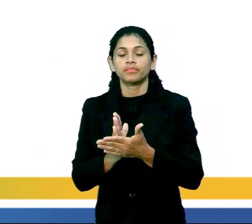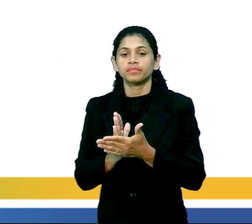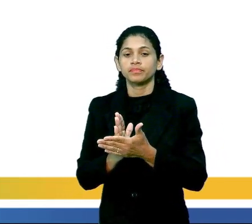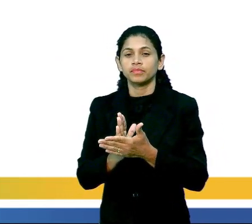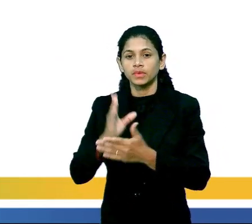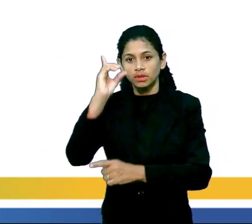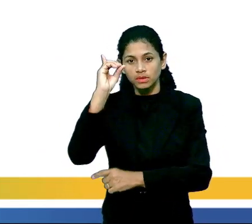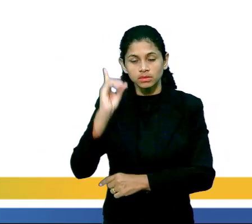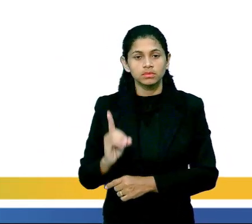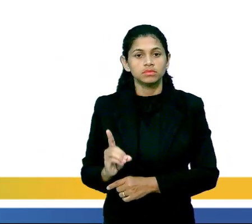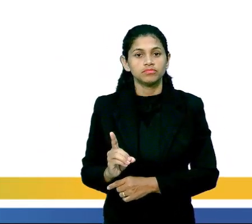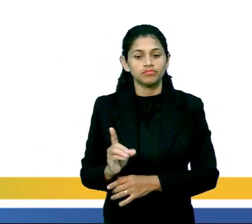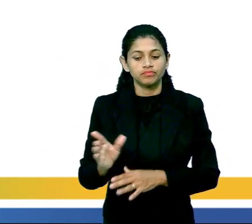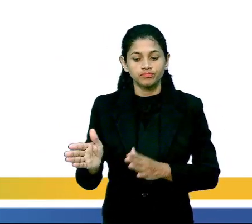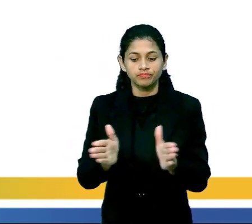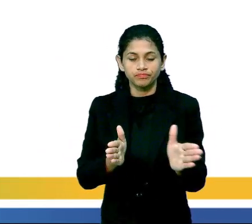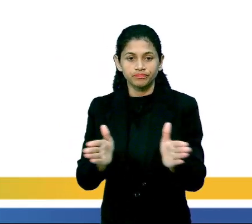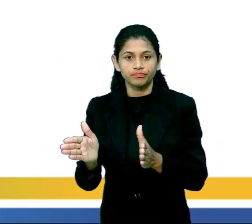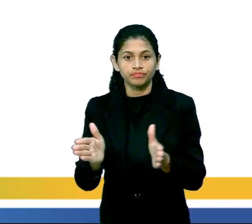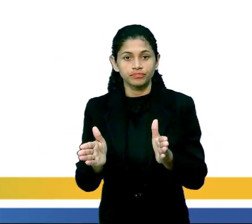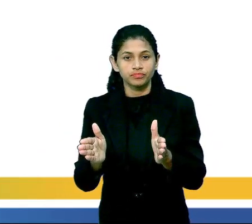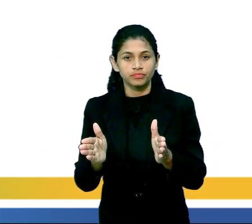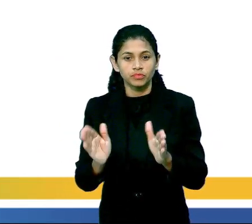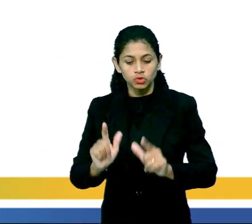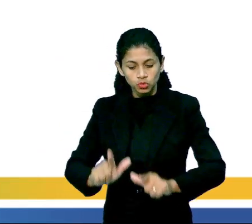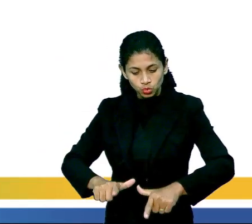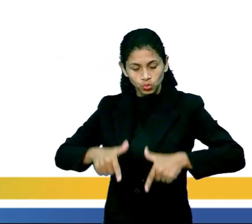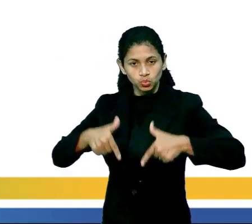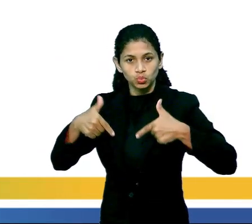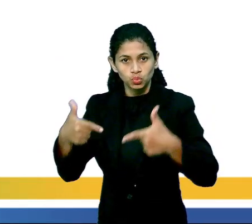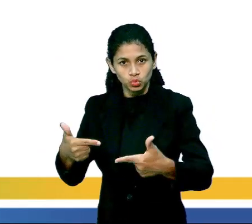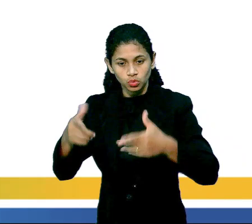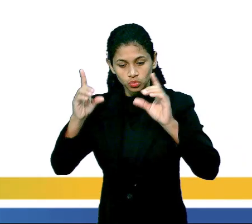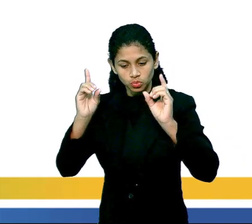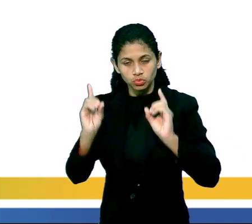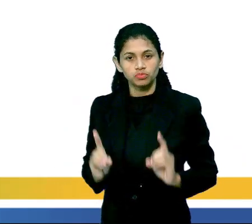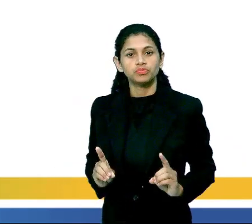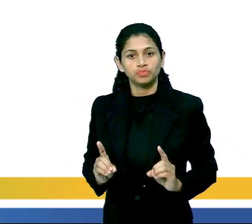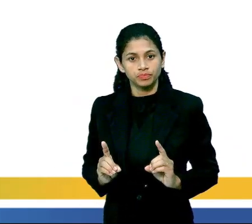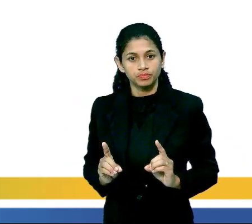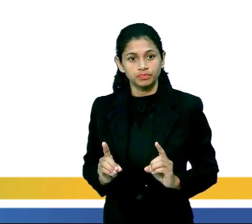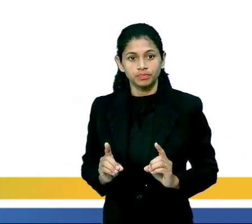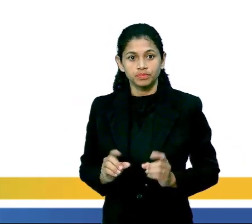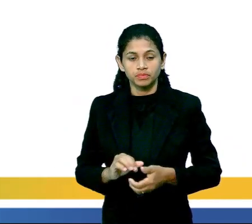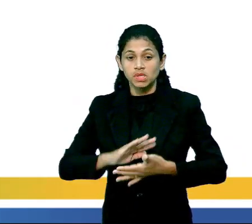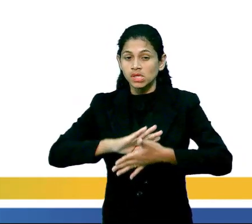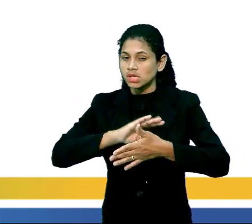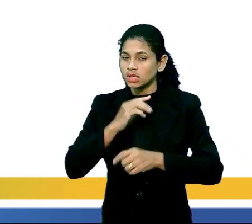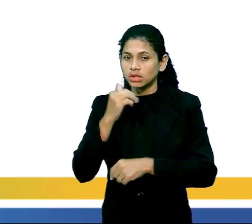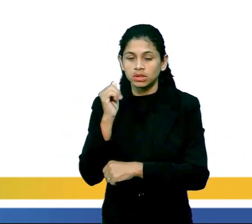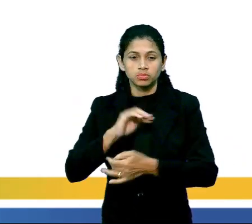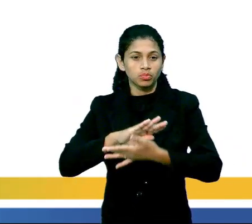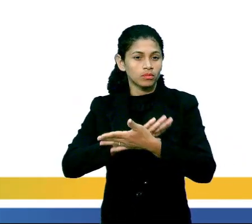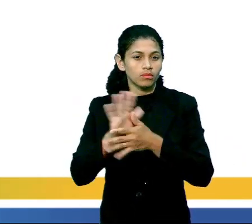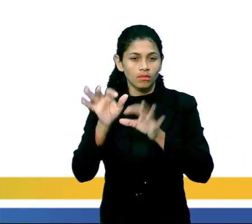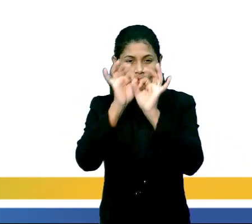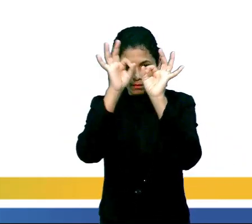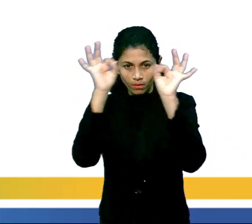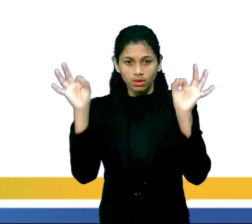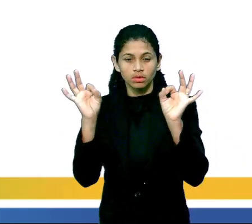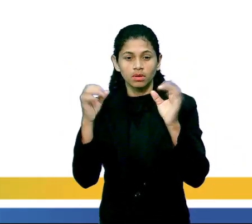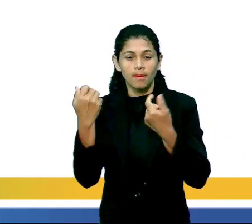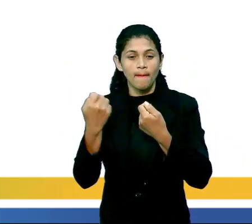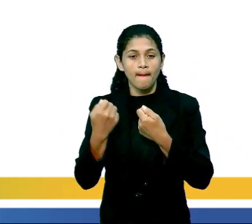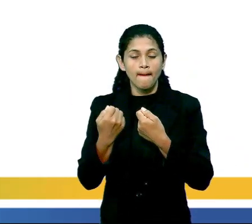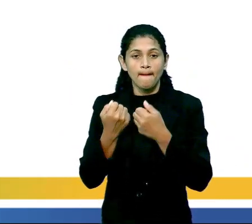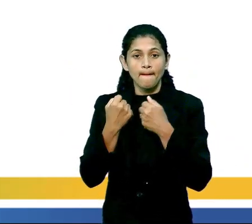algumas diretrizes, que é o lutando por direitos, que a gente pode aqui observar, ó, que ninguém deve ser discriminado por ser menino ou ser menina, todas as pessoas